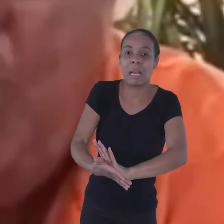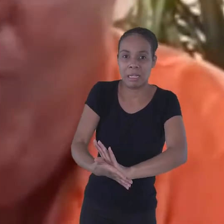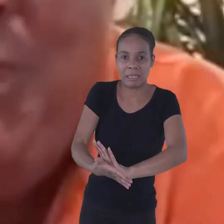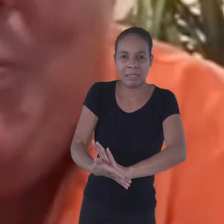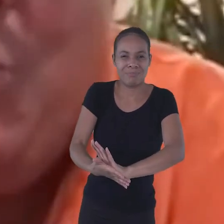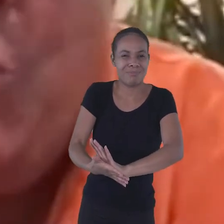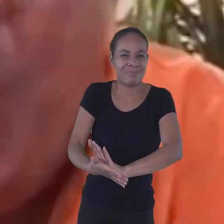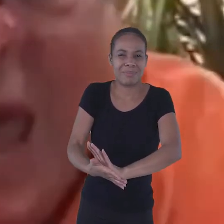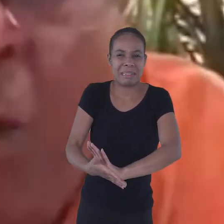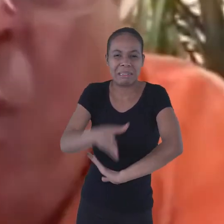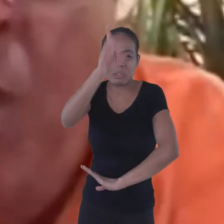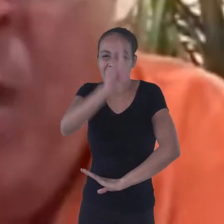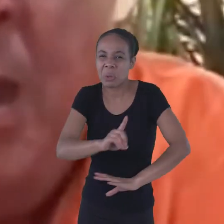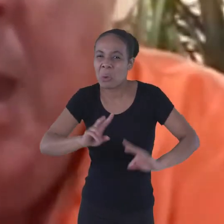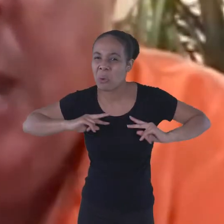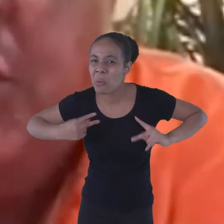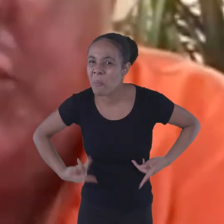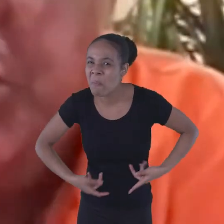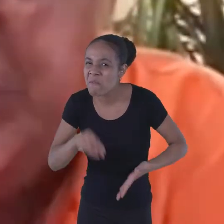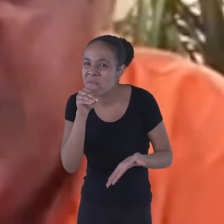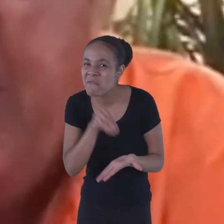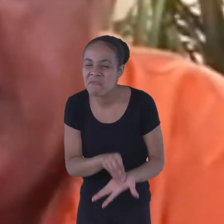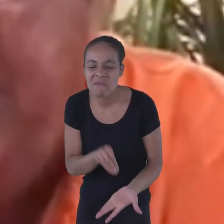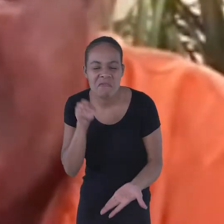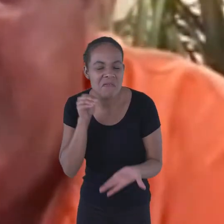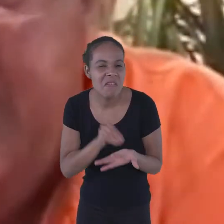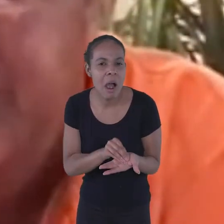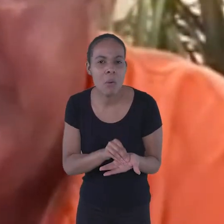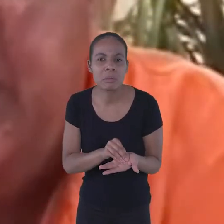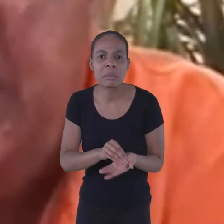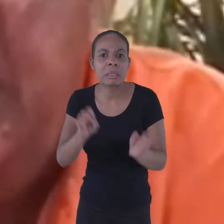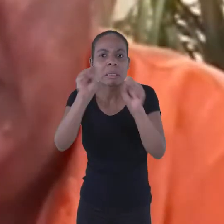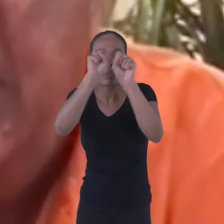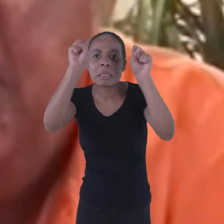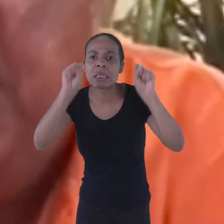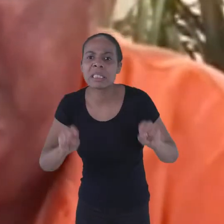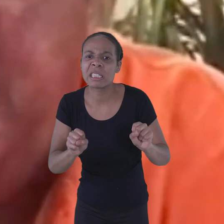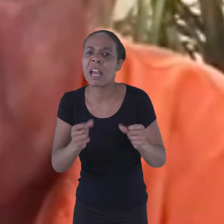desumano, cruel, que o sistema capitalista